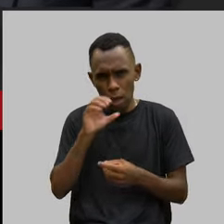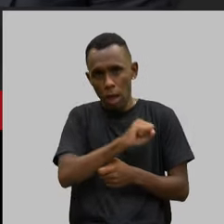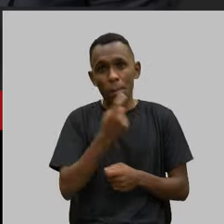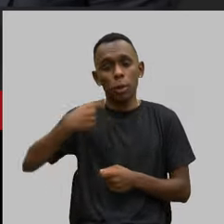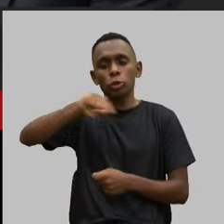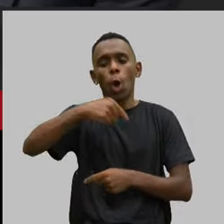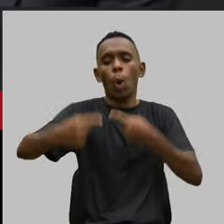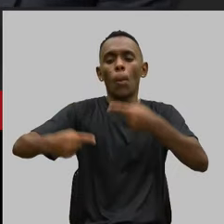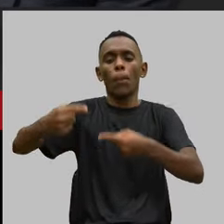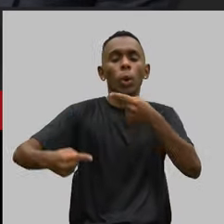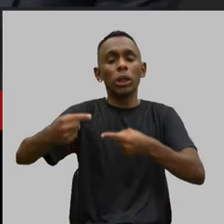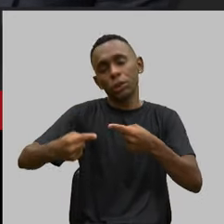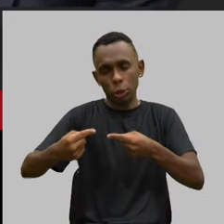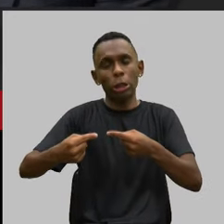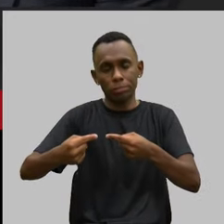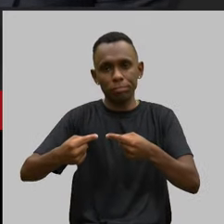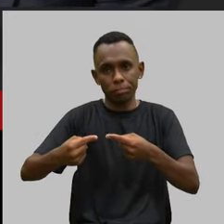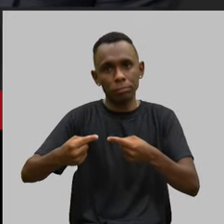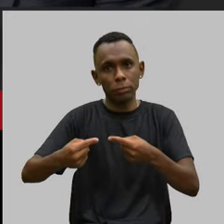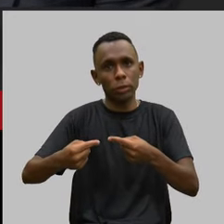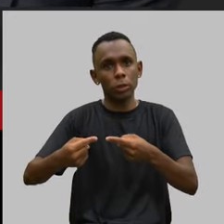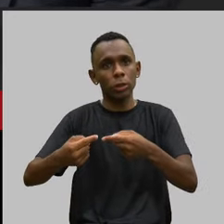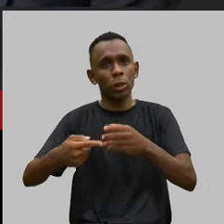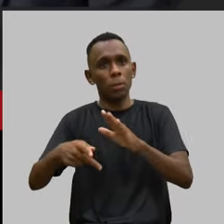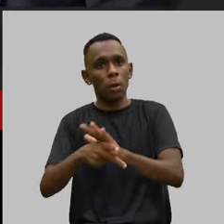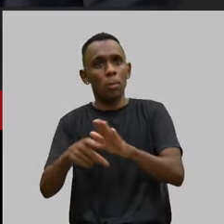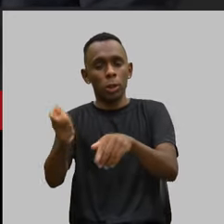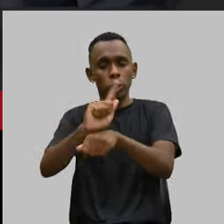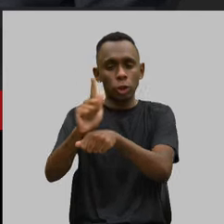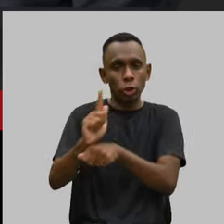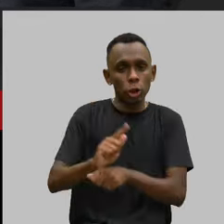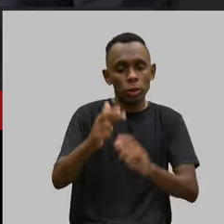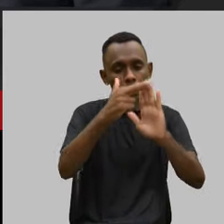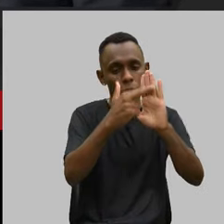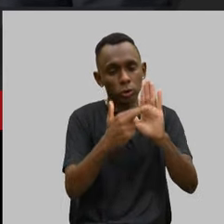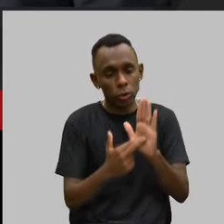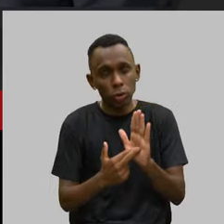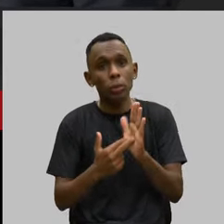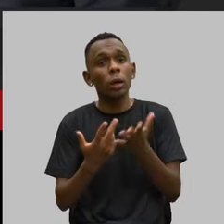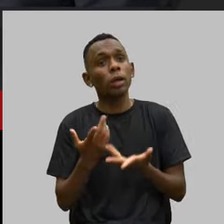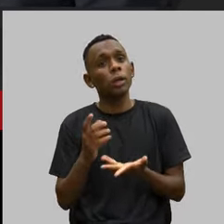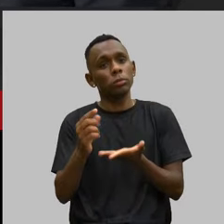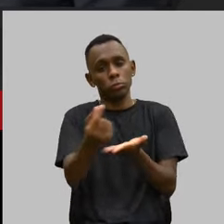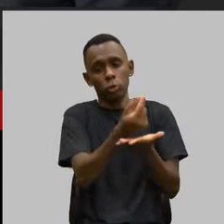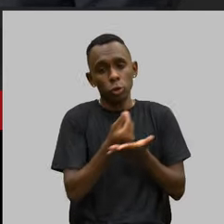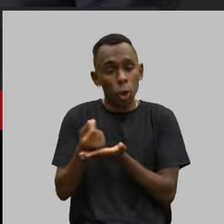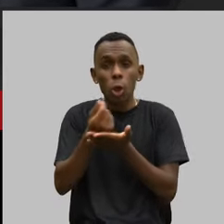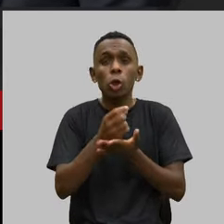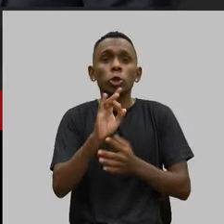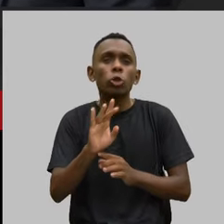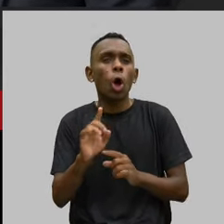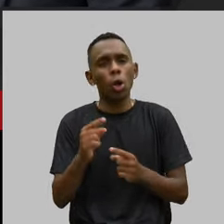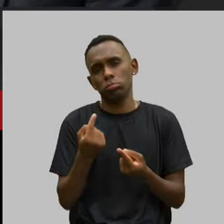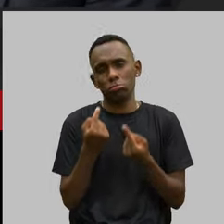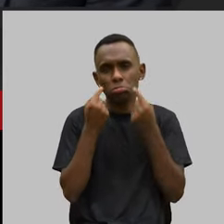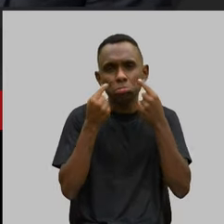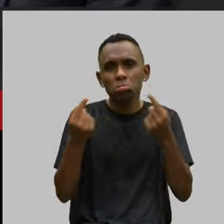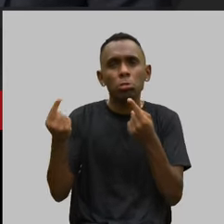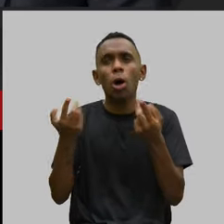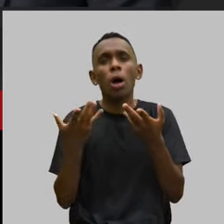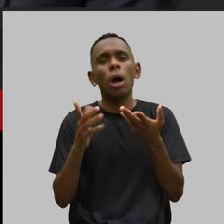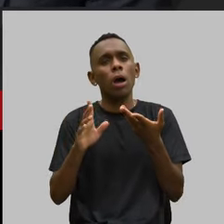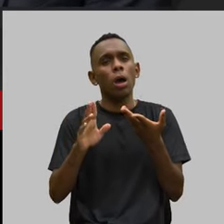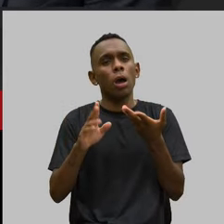política eh de gestão tributária e aqui é só trazendo um um eh um